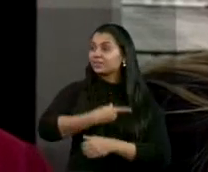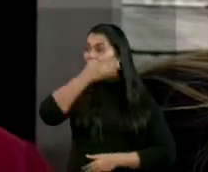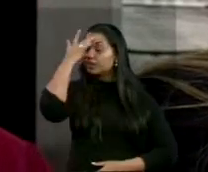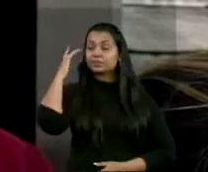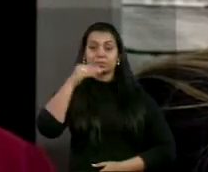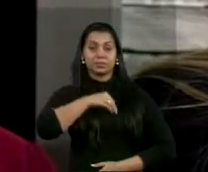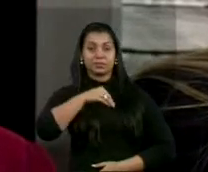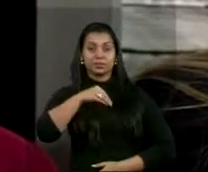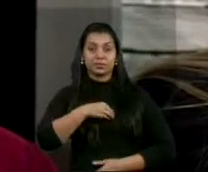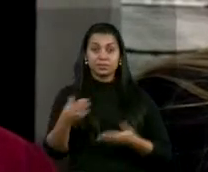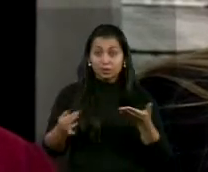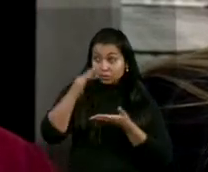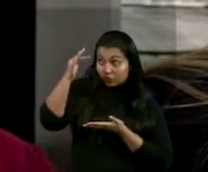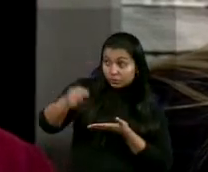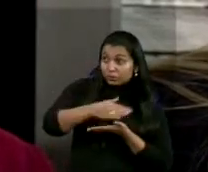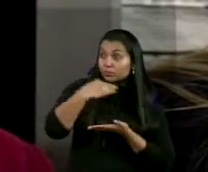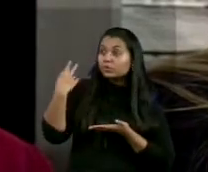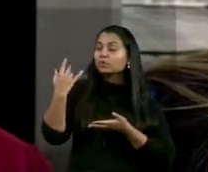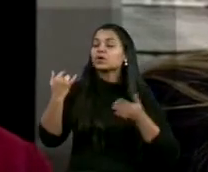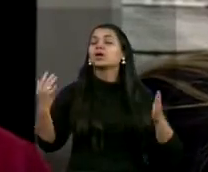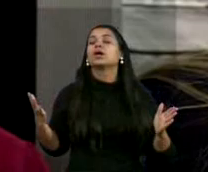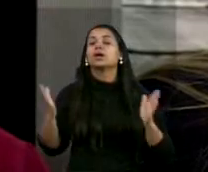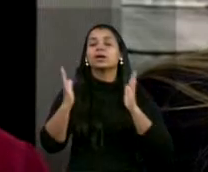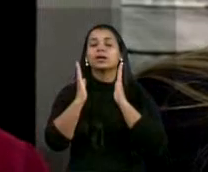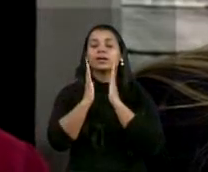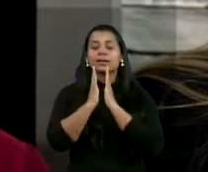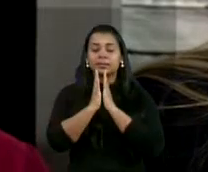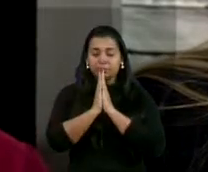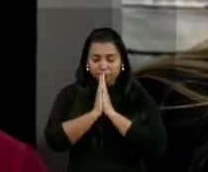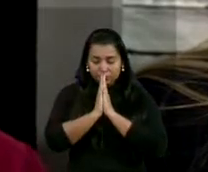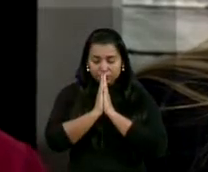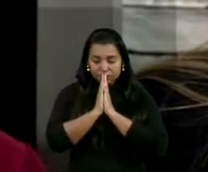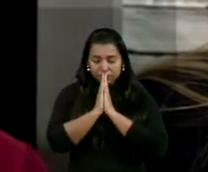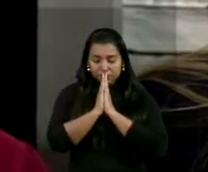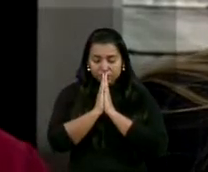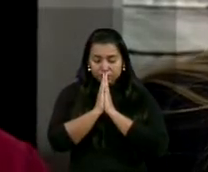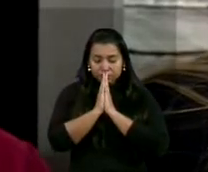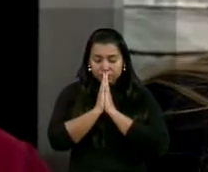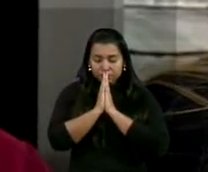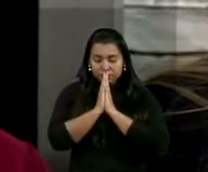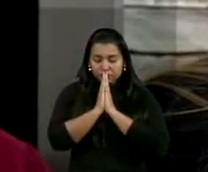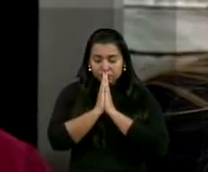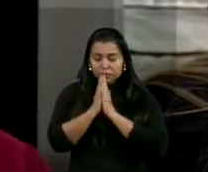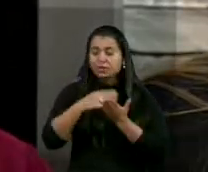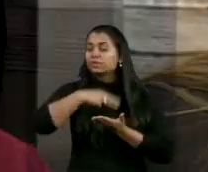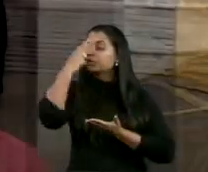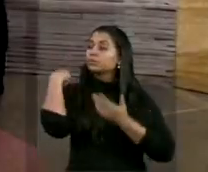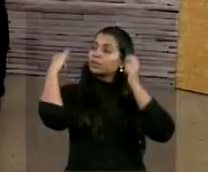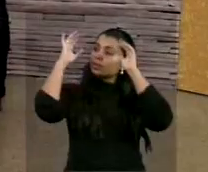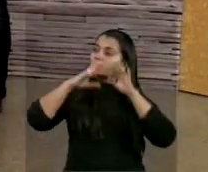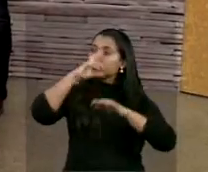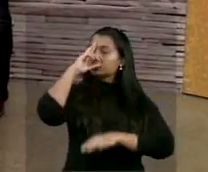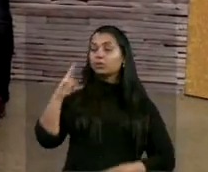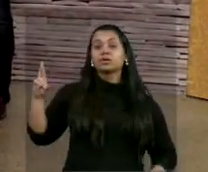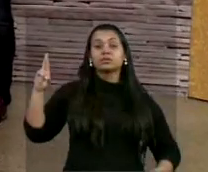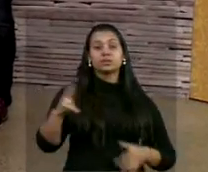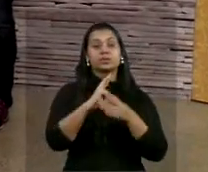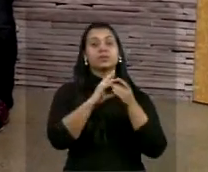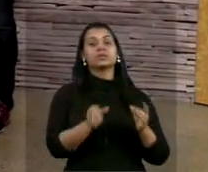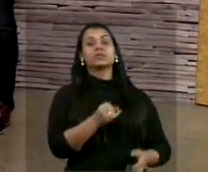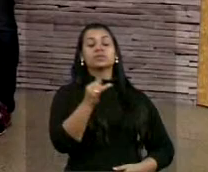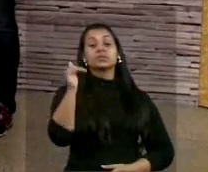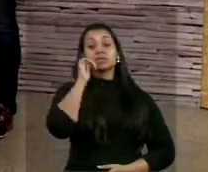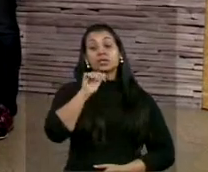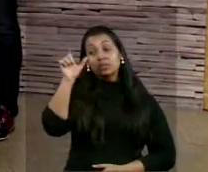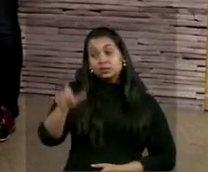Deus, rogai por nós, pecadores, agora e na hora de nossa morte. Amém. Ave Maria, cheia de graça, o